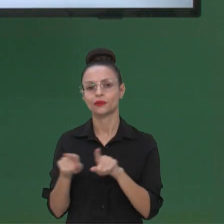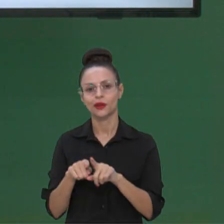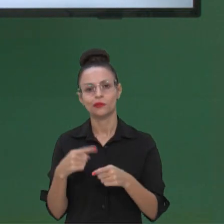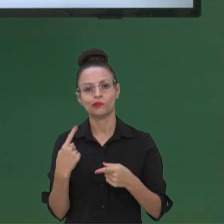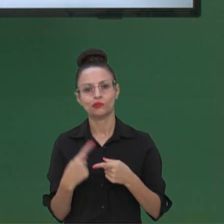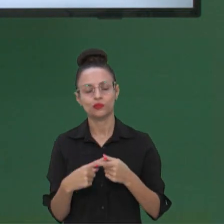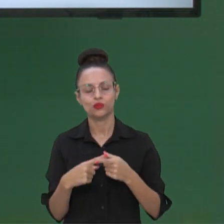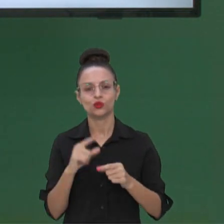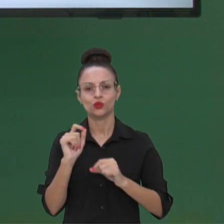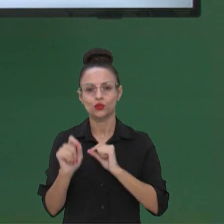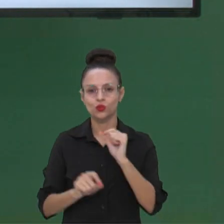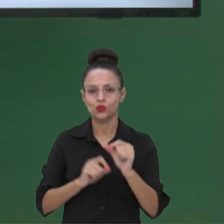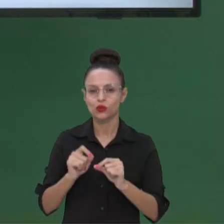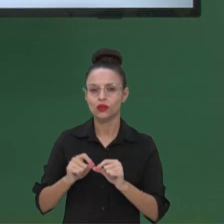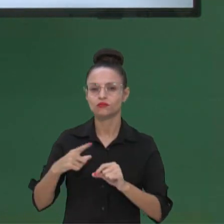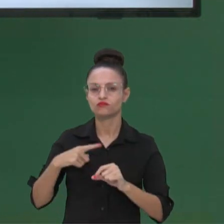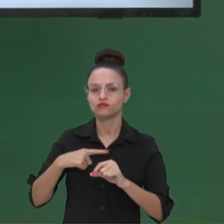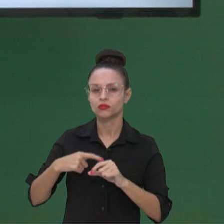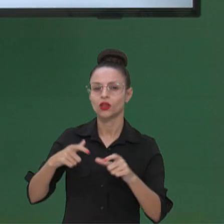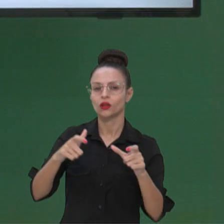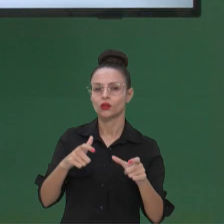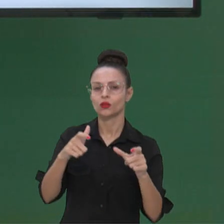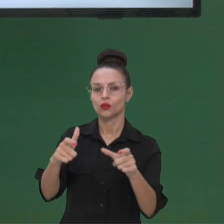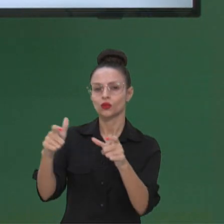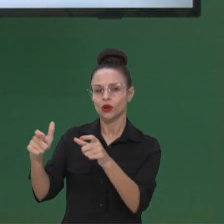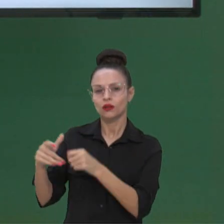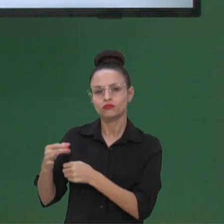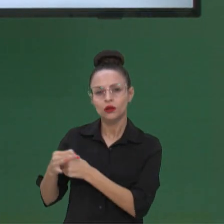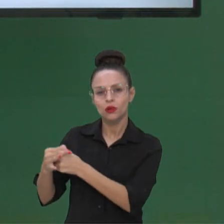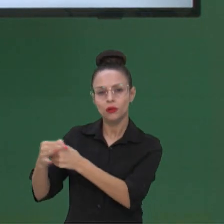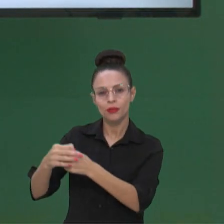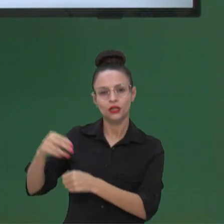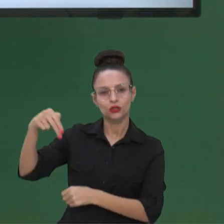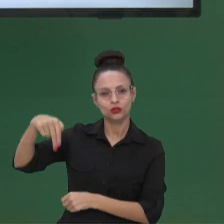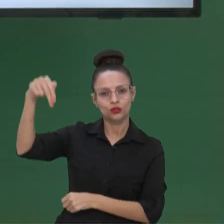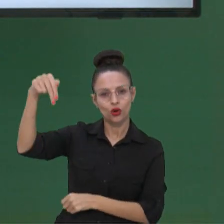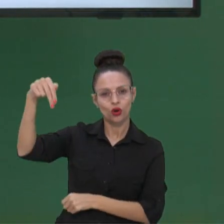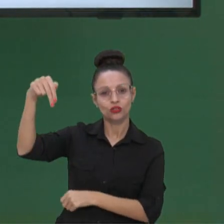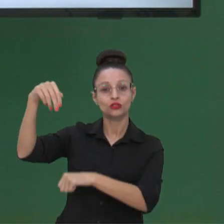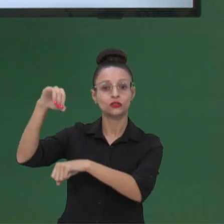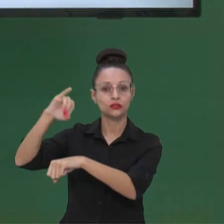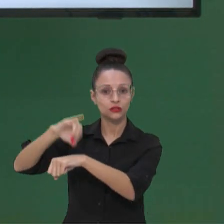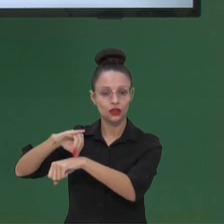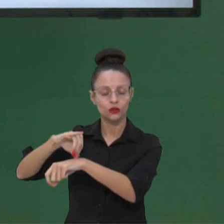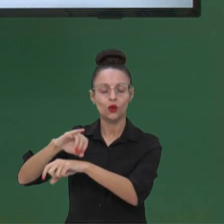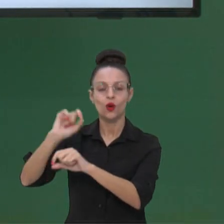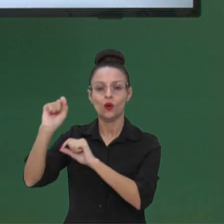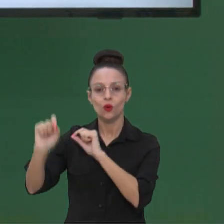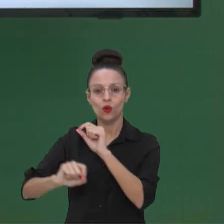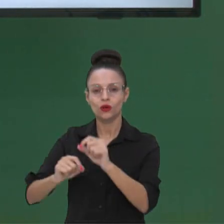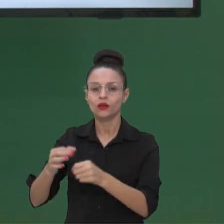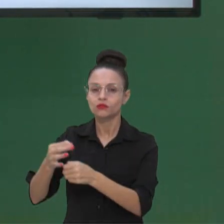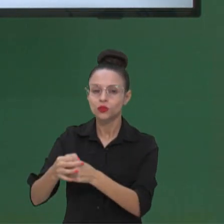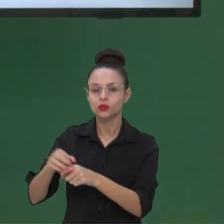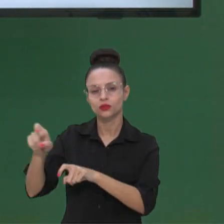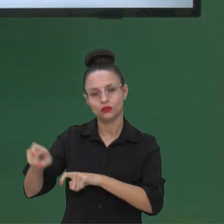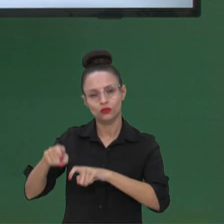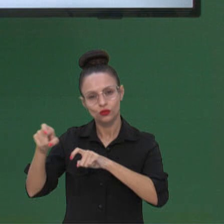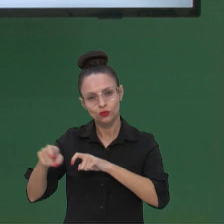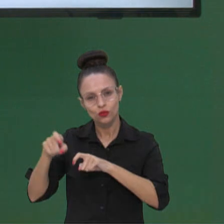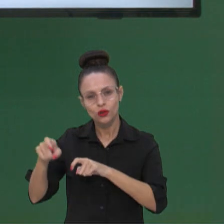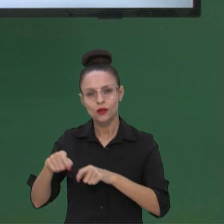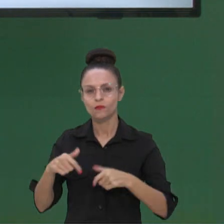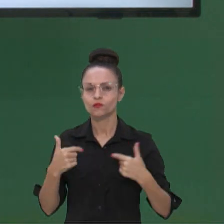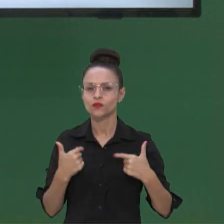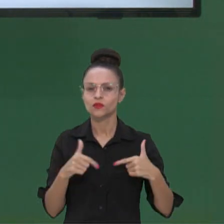tem pequenas propriedades aqui, tanto no norte quanto no centro. Pequenas propriedades rurais, um trabalho um pouco